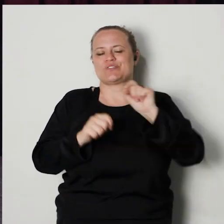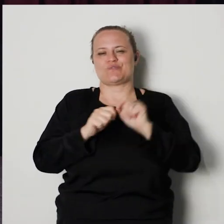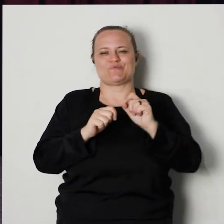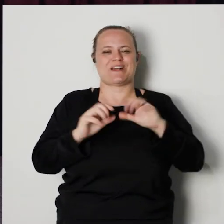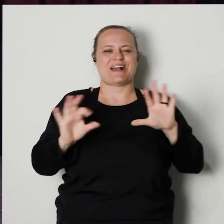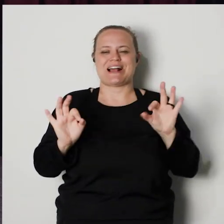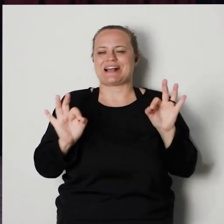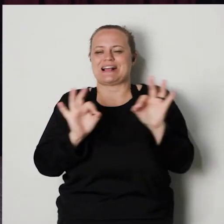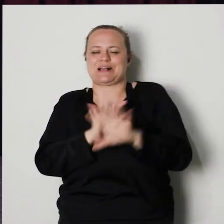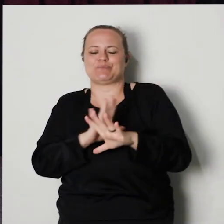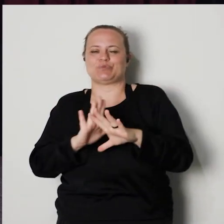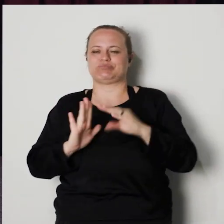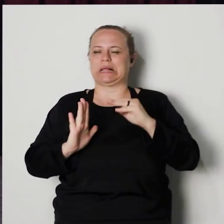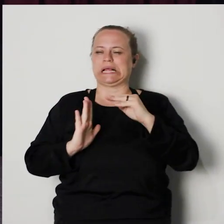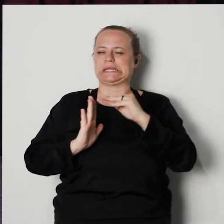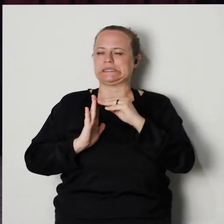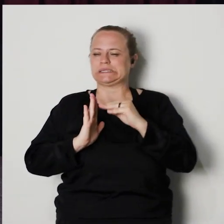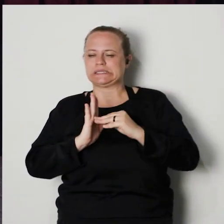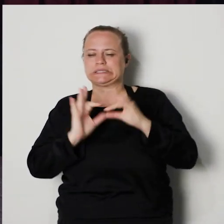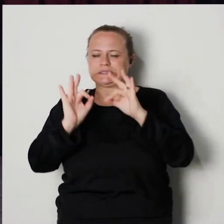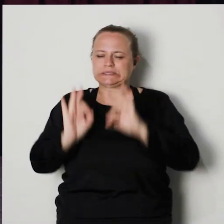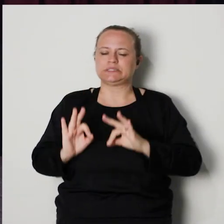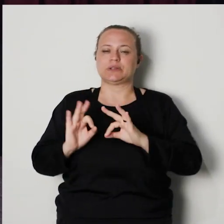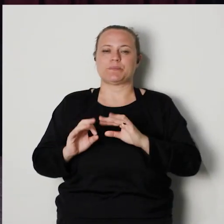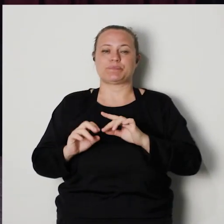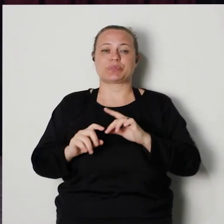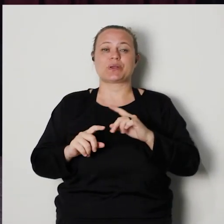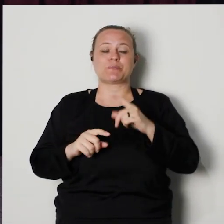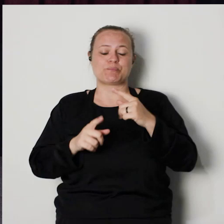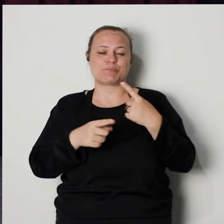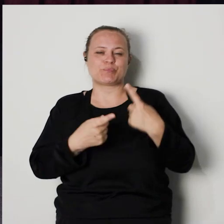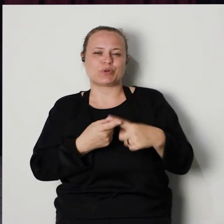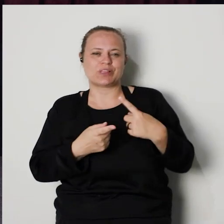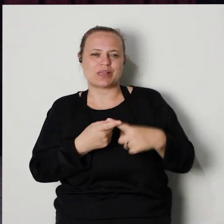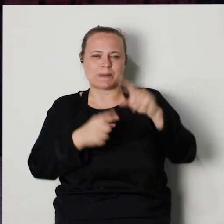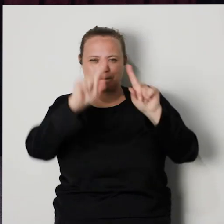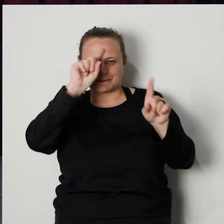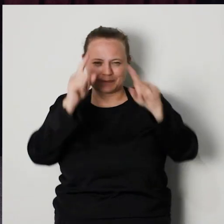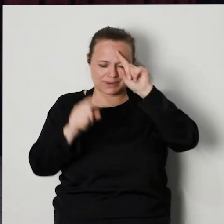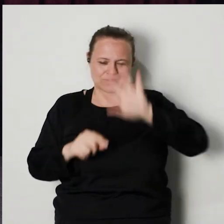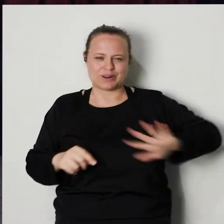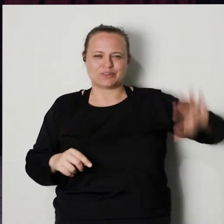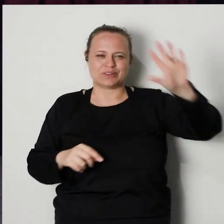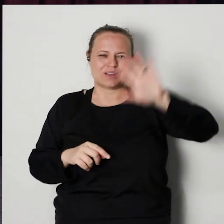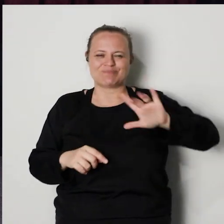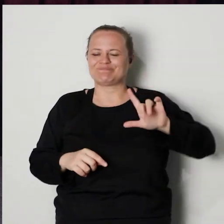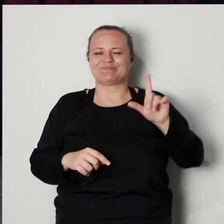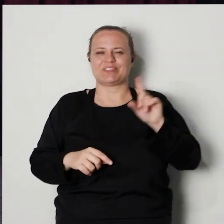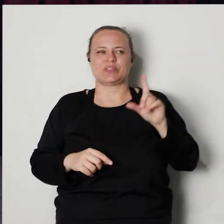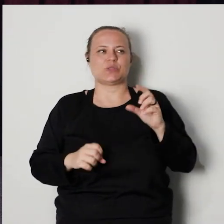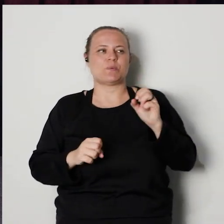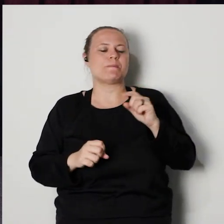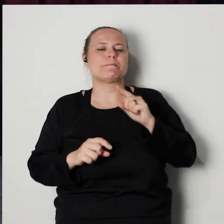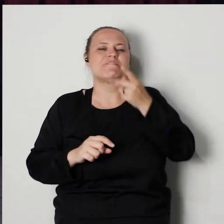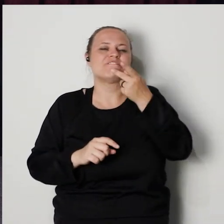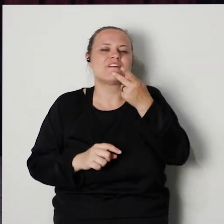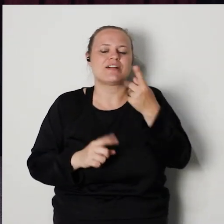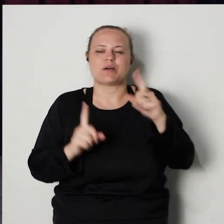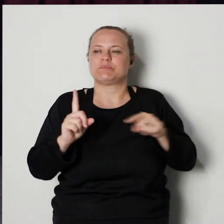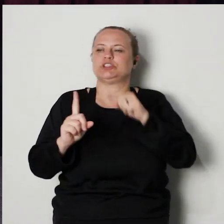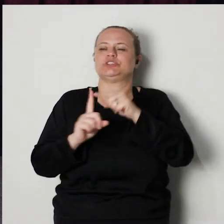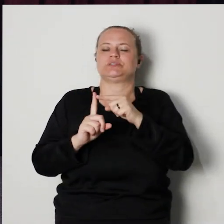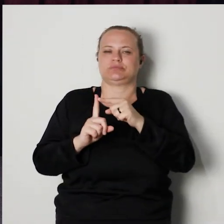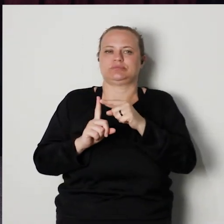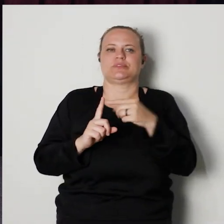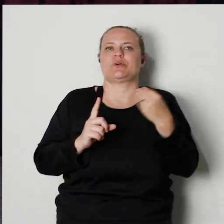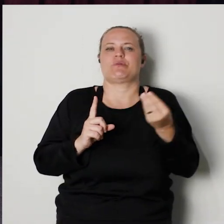importante a gente chamar atenção. Muitos estados não conseguiram fechar uma minuta muito clara. O